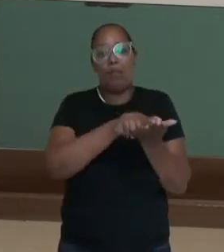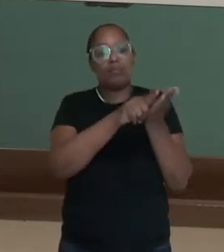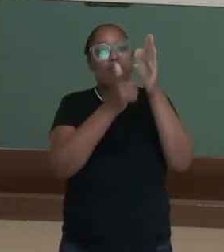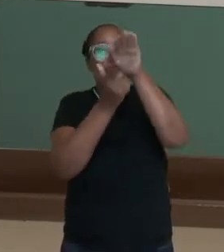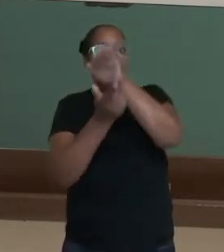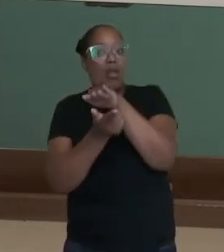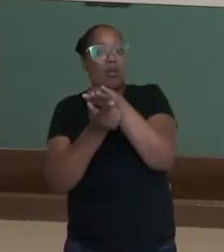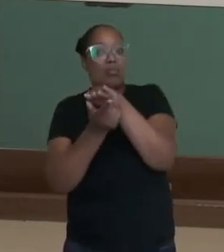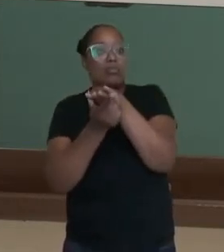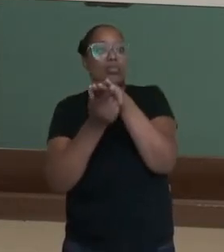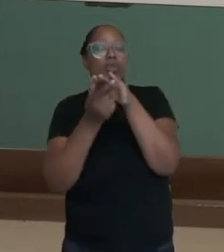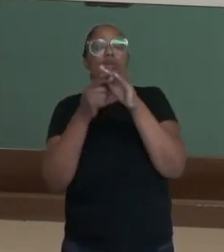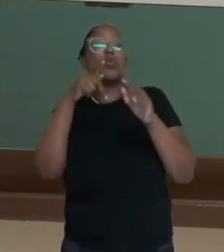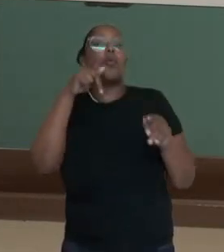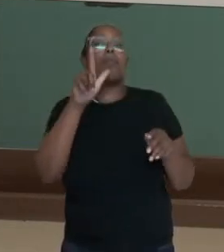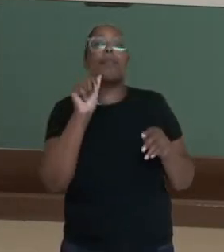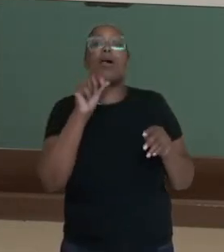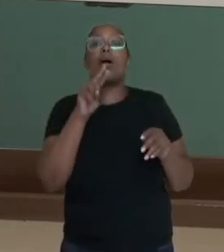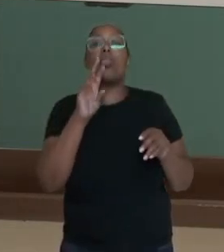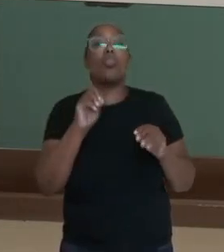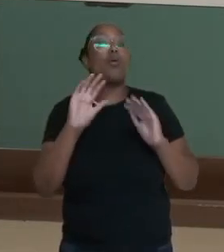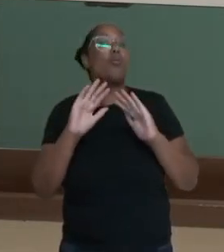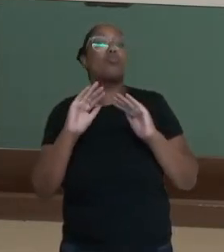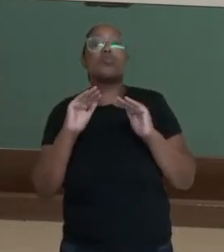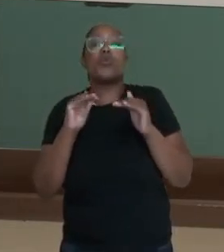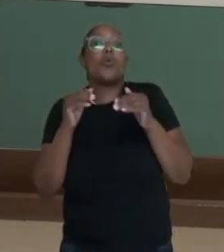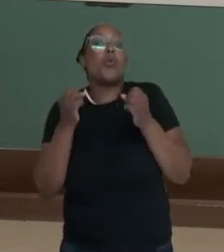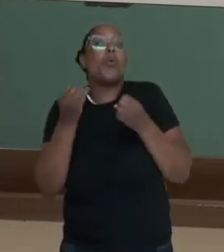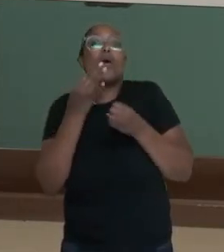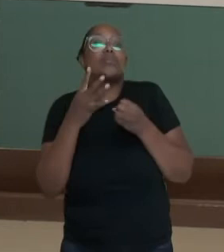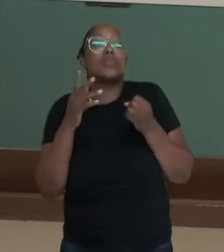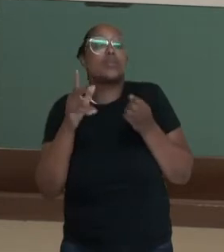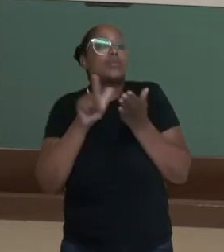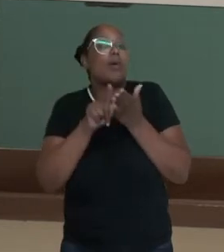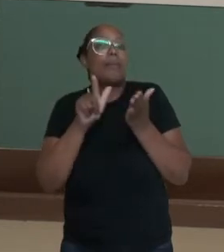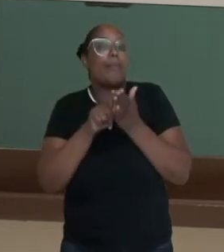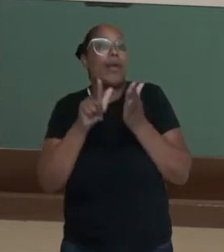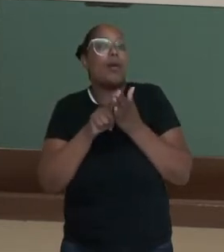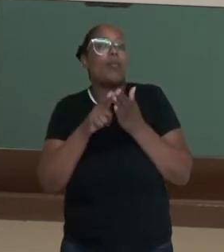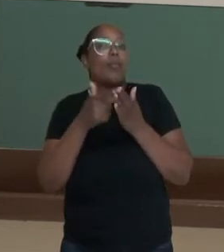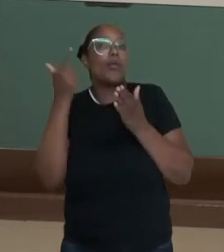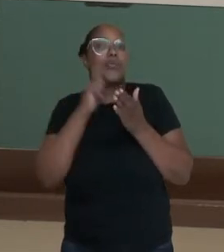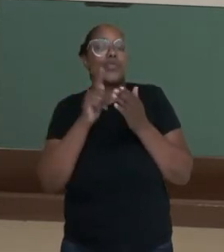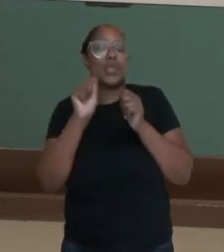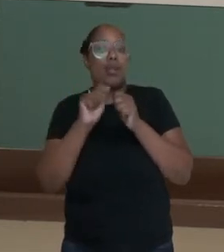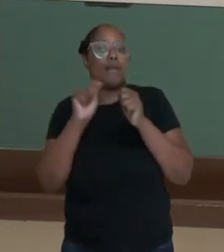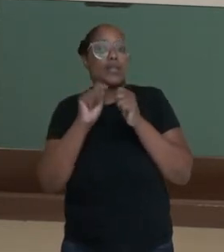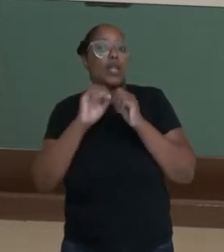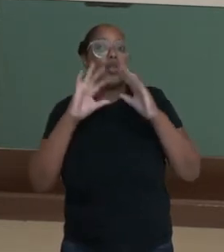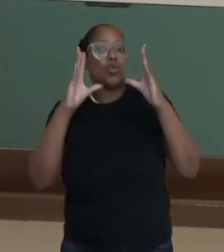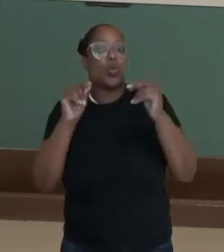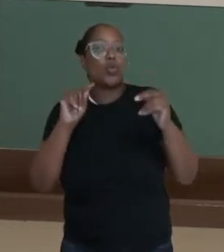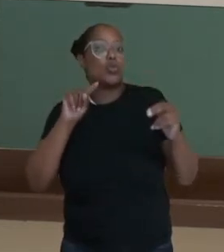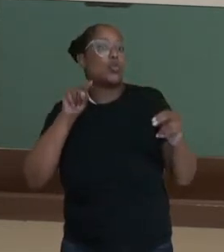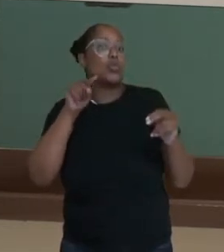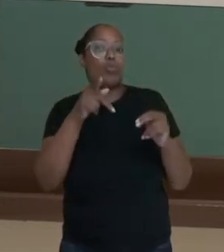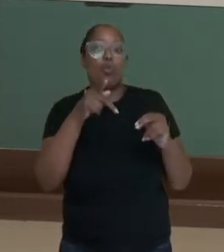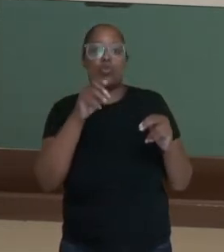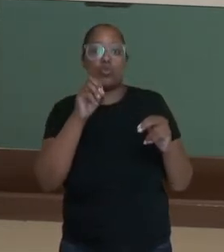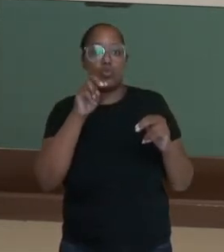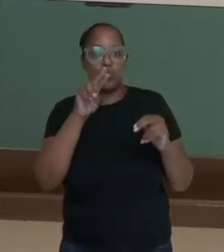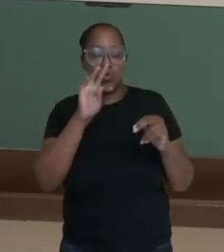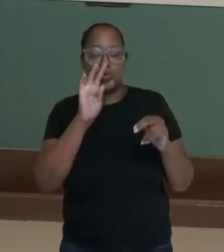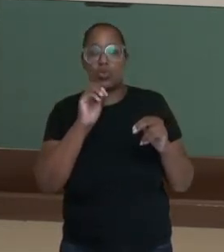eu teria que colocar quantas folhas aqui? Infinitas folhas para conter todos os pontos da lateral, da